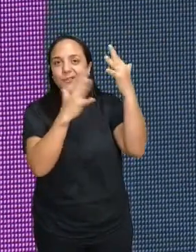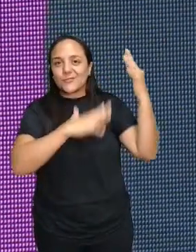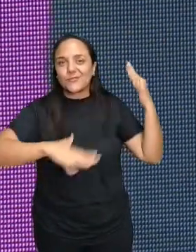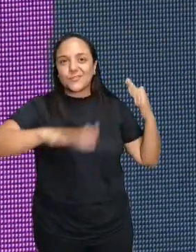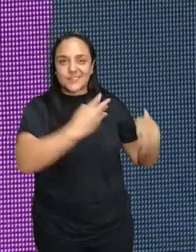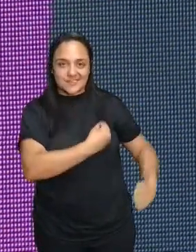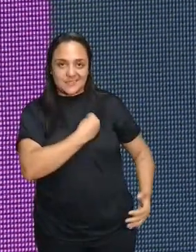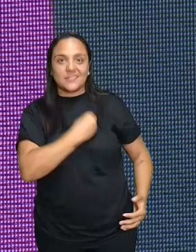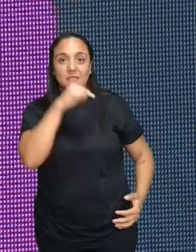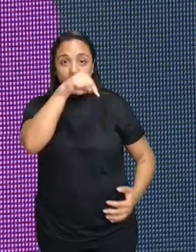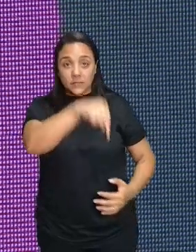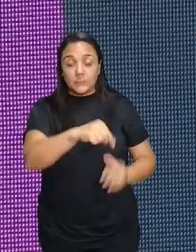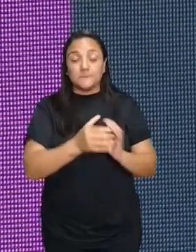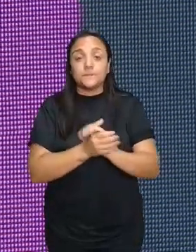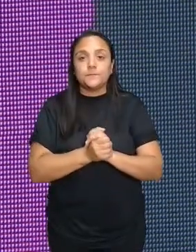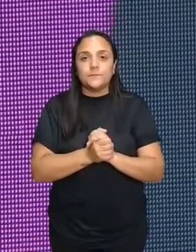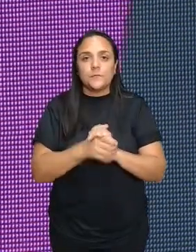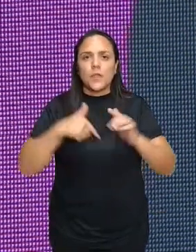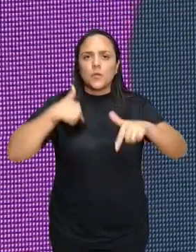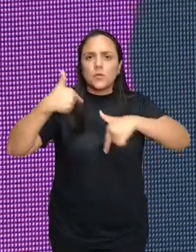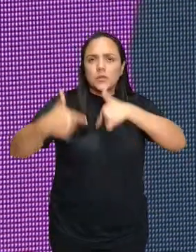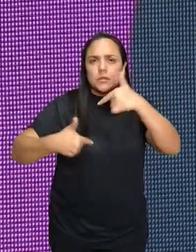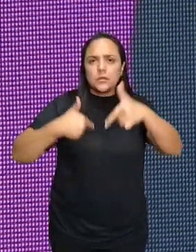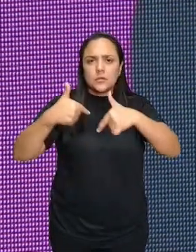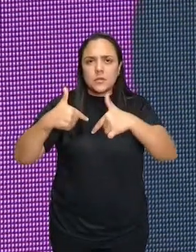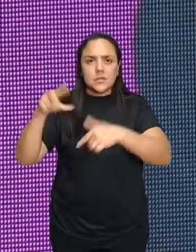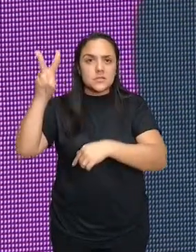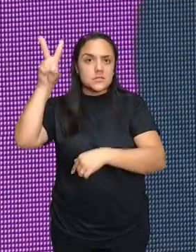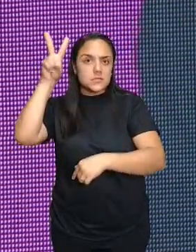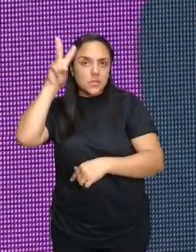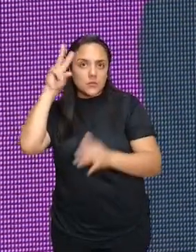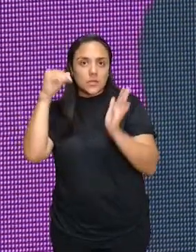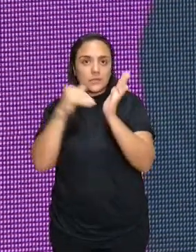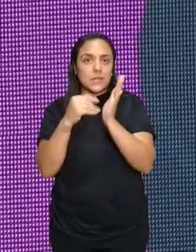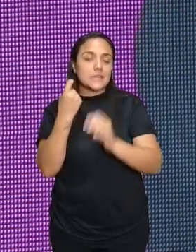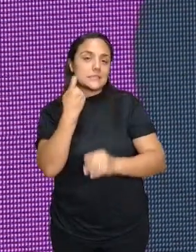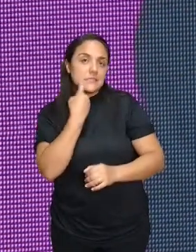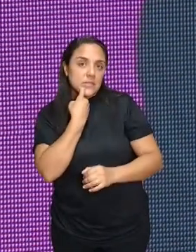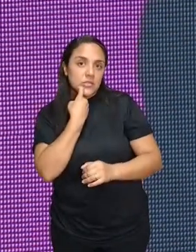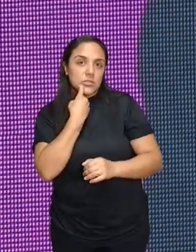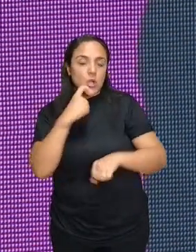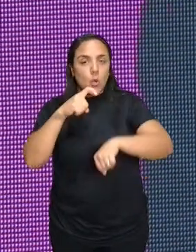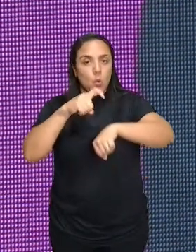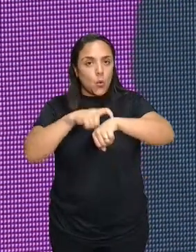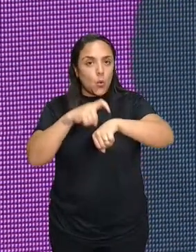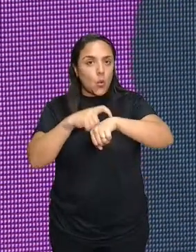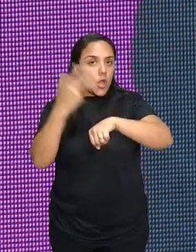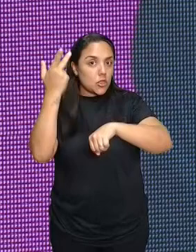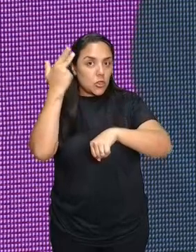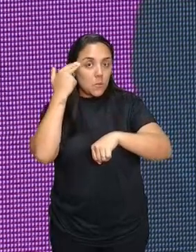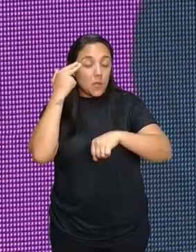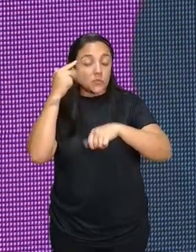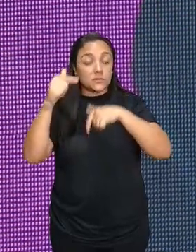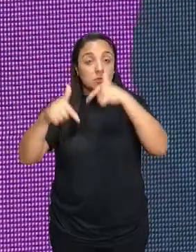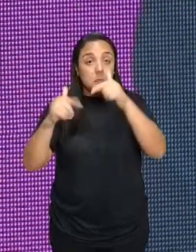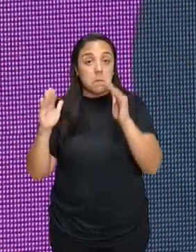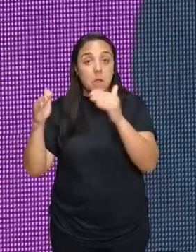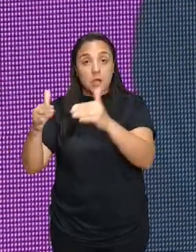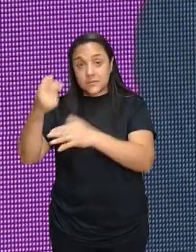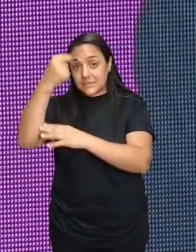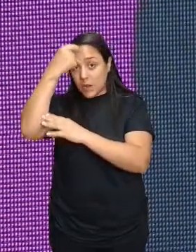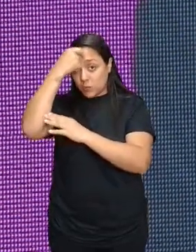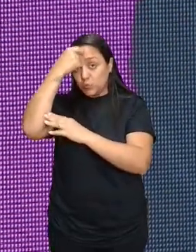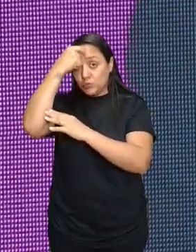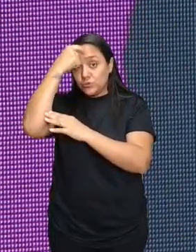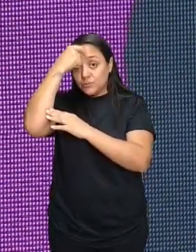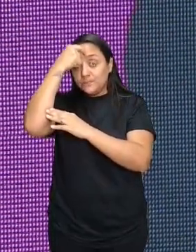presentes. Eu trabalho de segunda a sexta-feira, em horário comercial, com saúde mental. Às vezes, eu vou um pouquinho